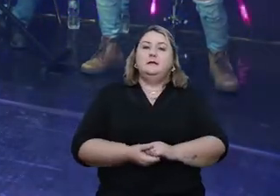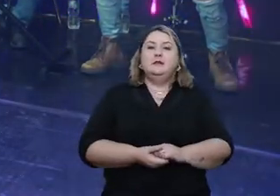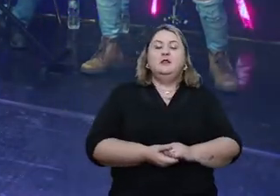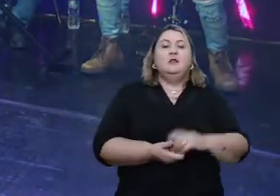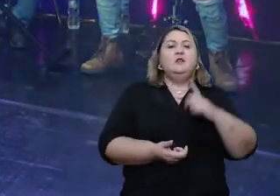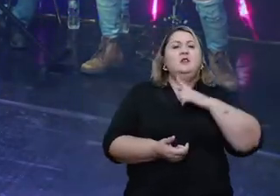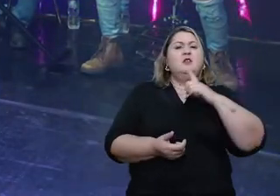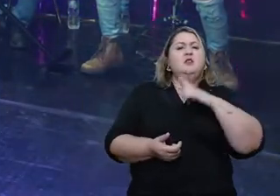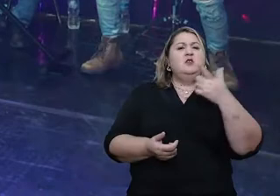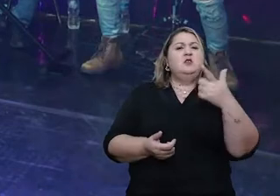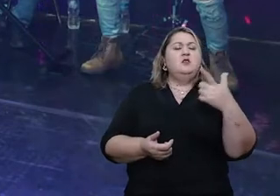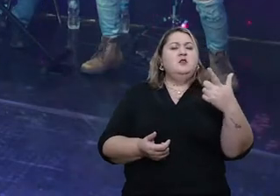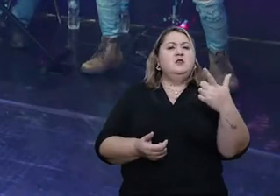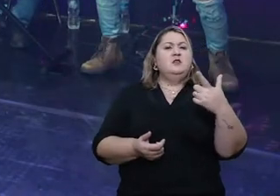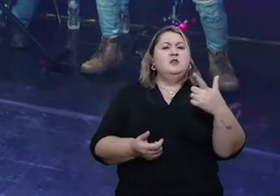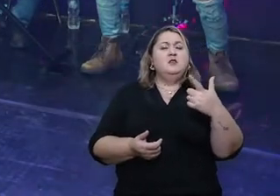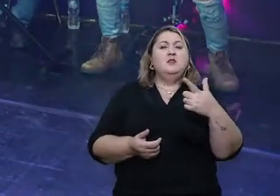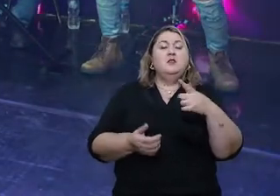eu mando logo a